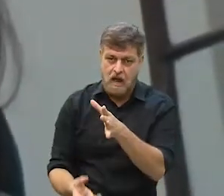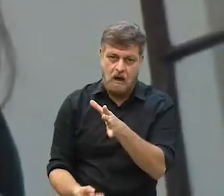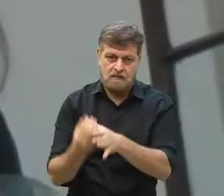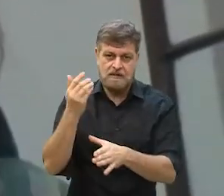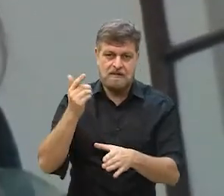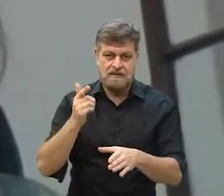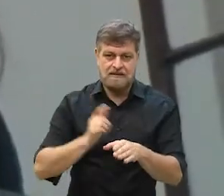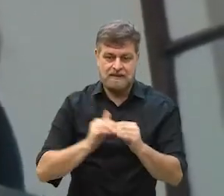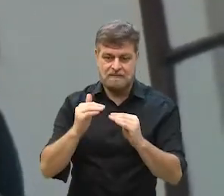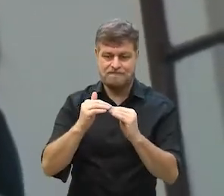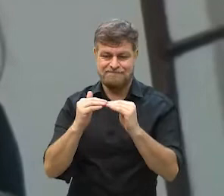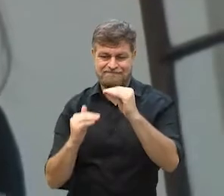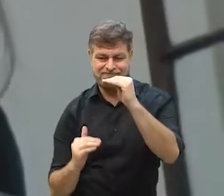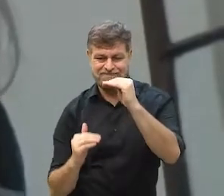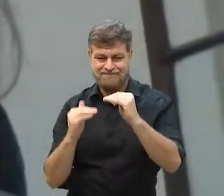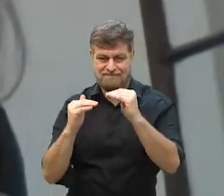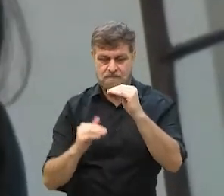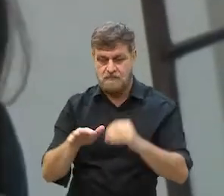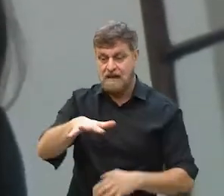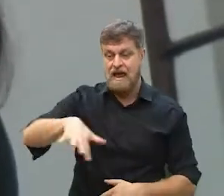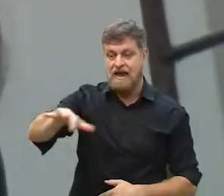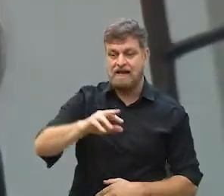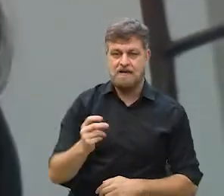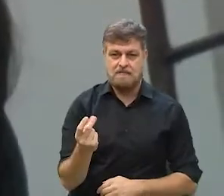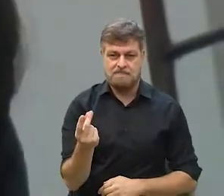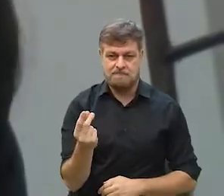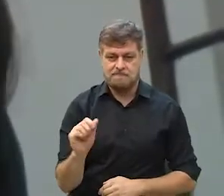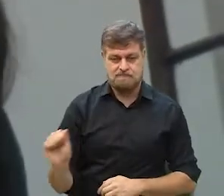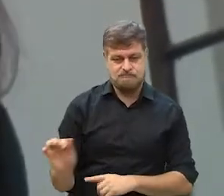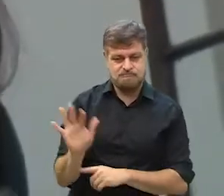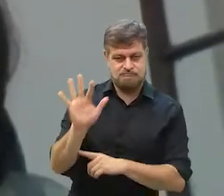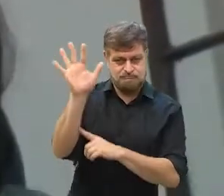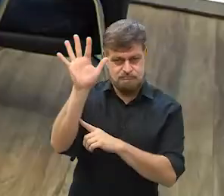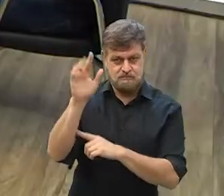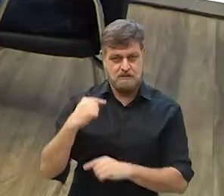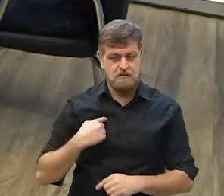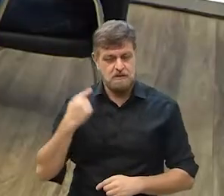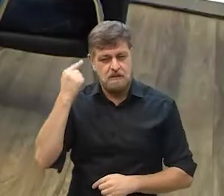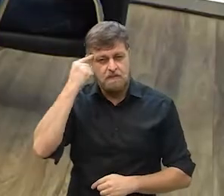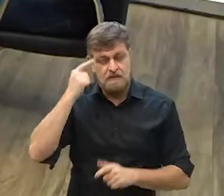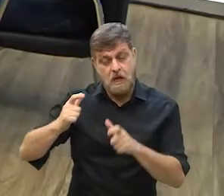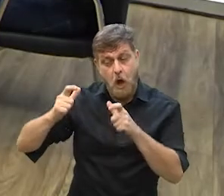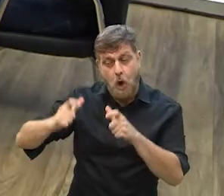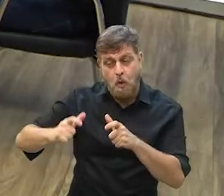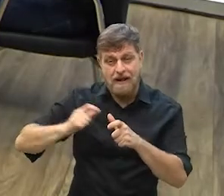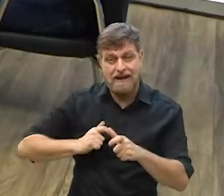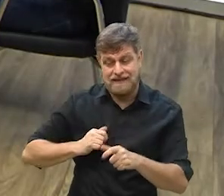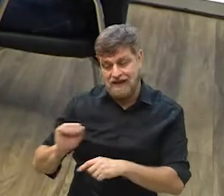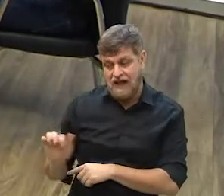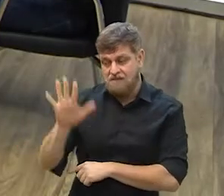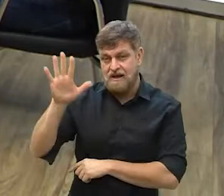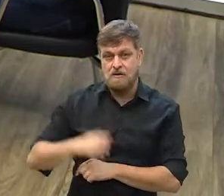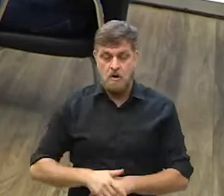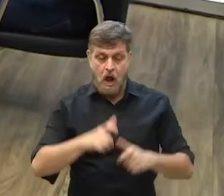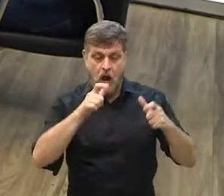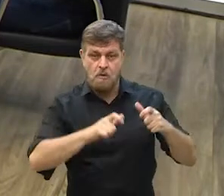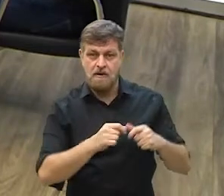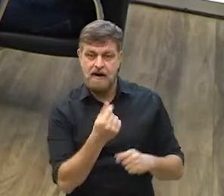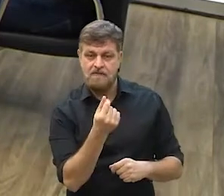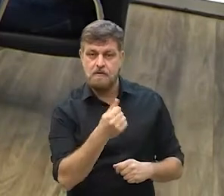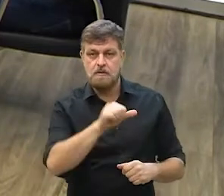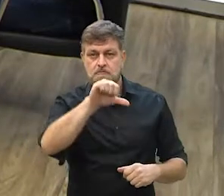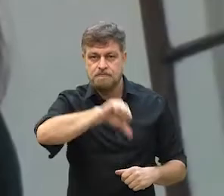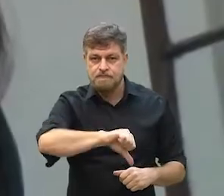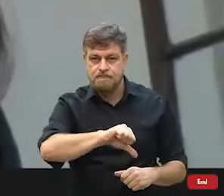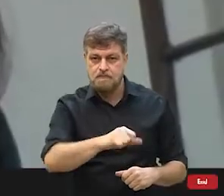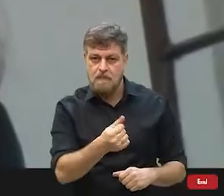eles passam a valer mais, né? Então, a gente está falando de lugares que valem mais e lugares que valem